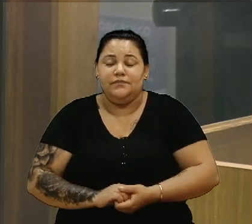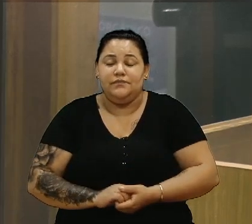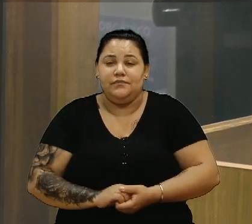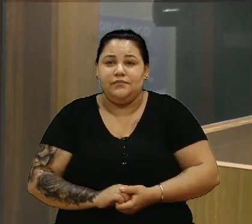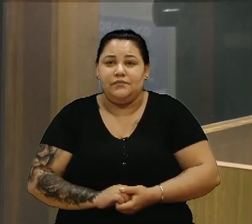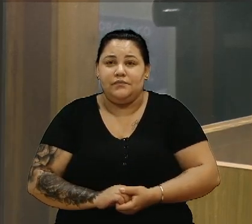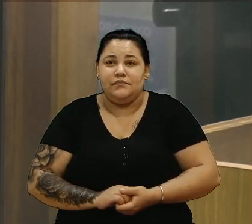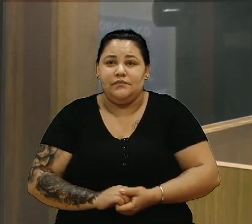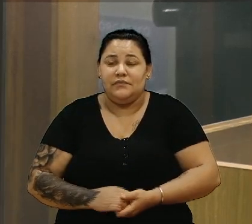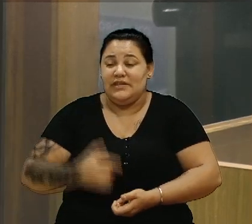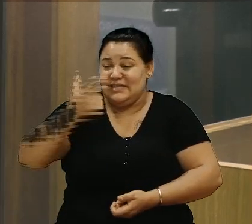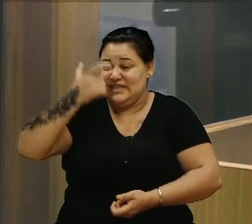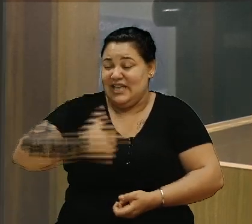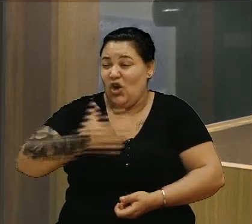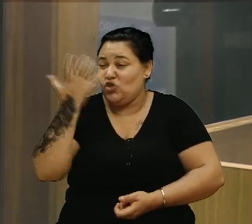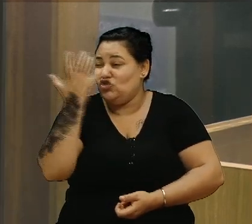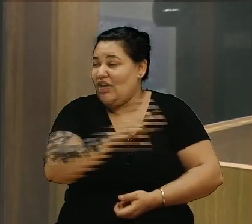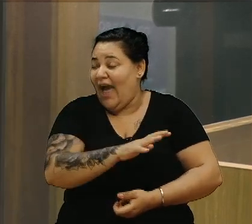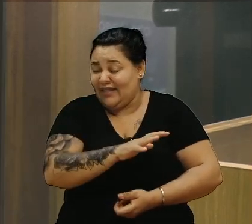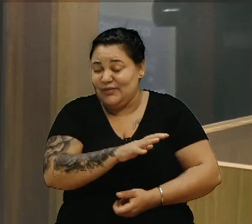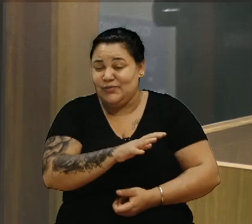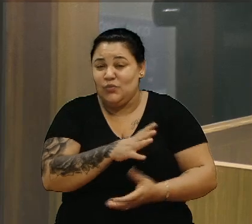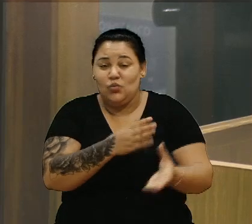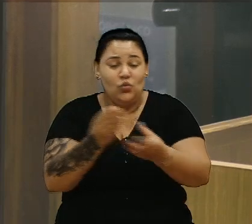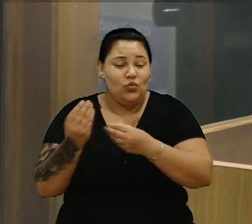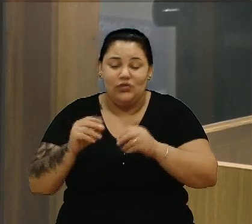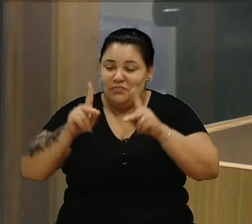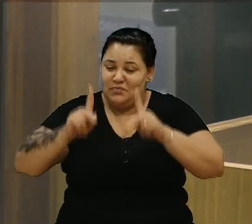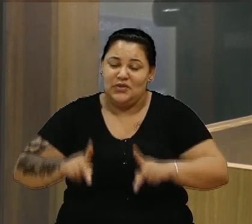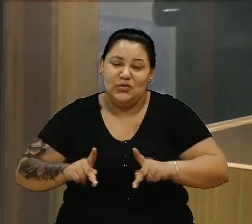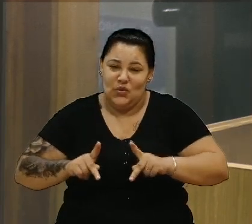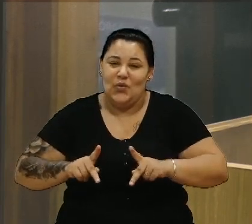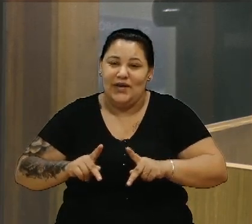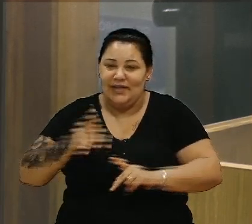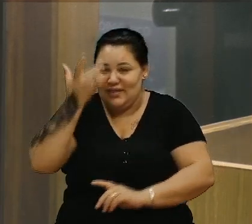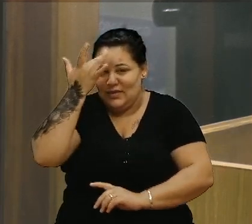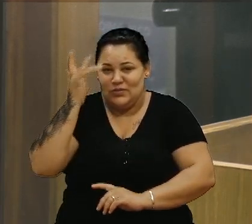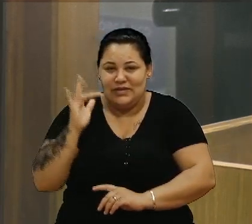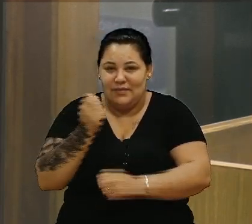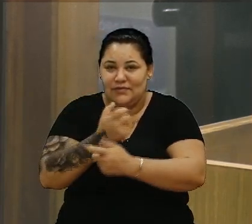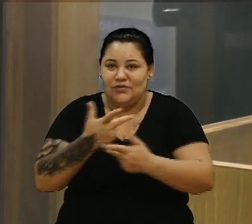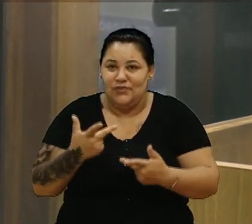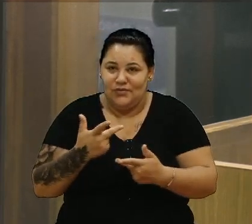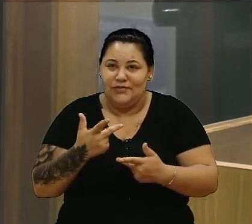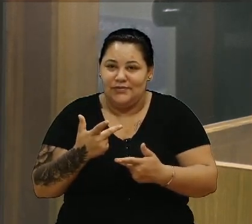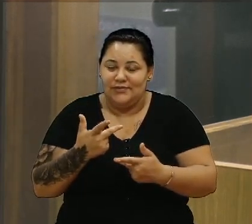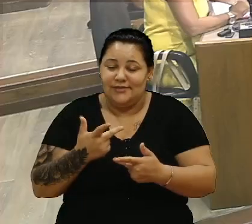Ser odiado por multidões de ignorantes é o preço de não ser nenhum deles. Muito obrigado.